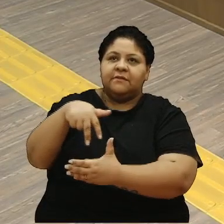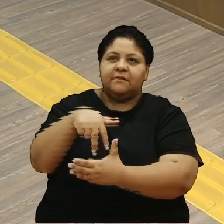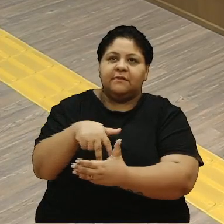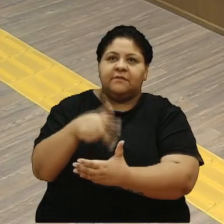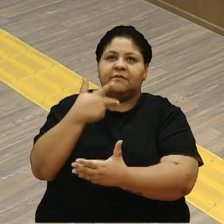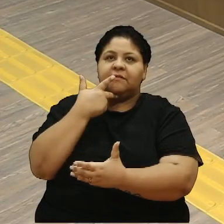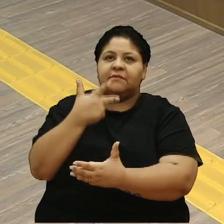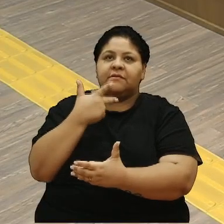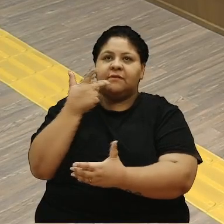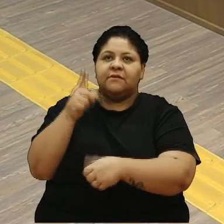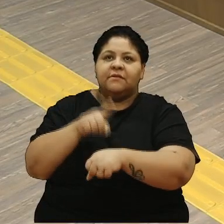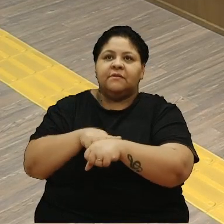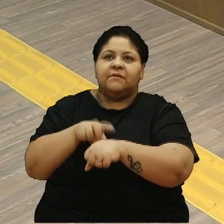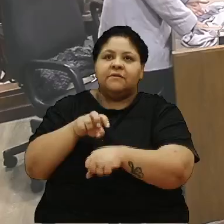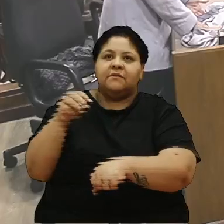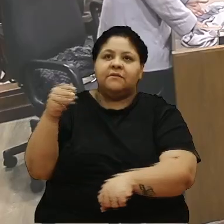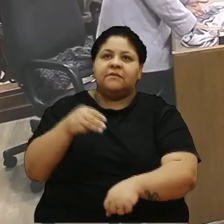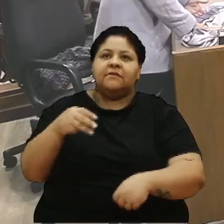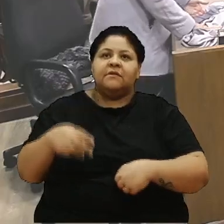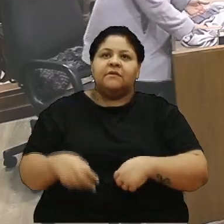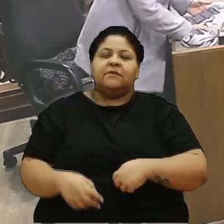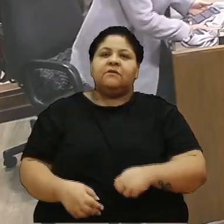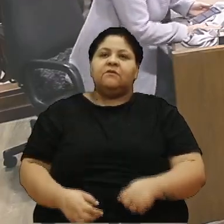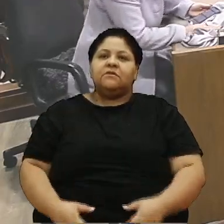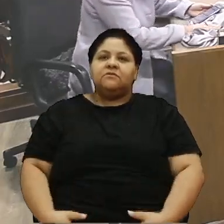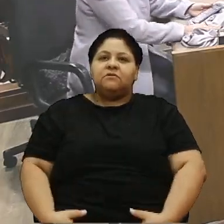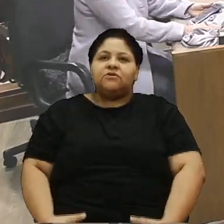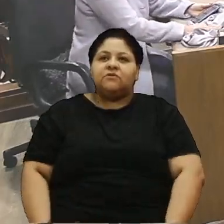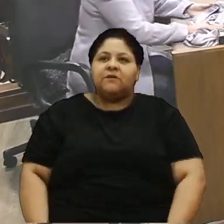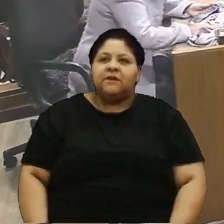a manifestação pelo tempo de até 5 minutos.